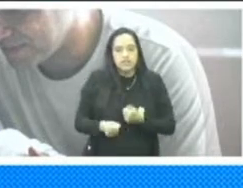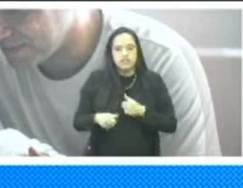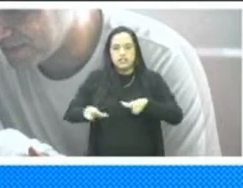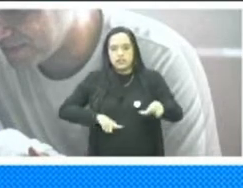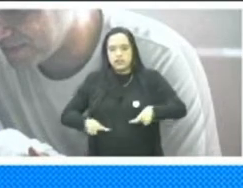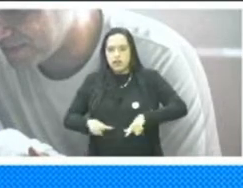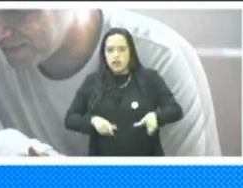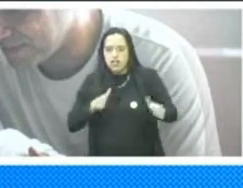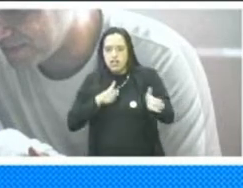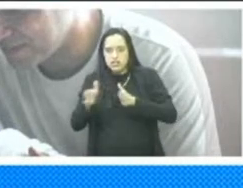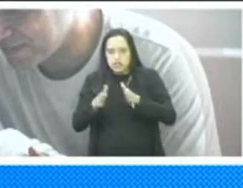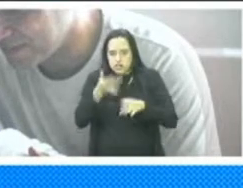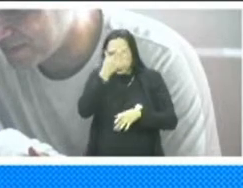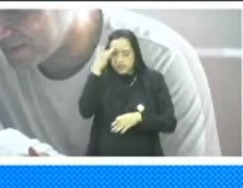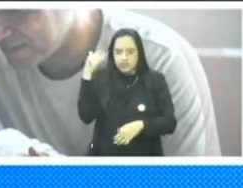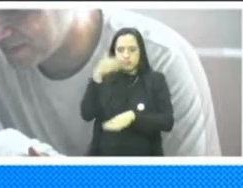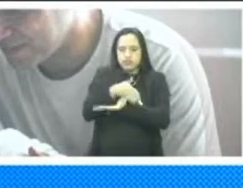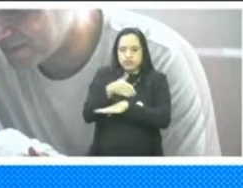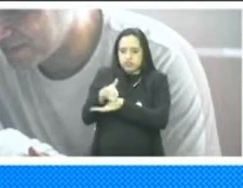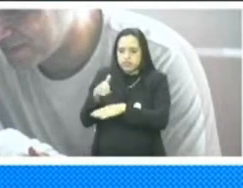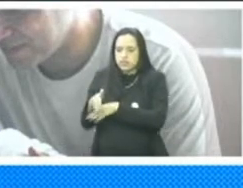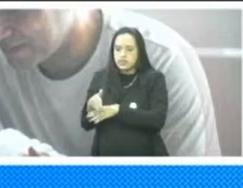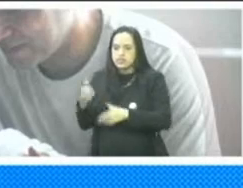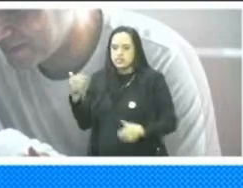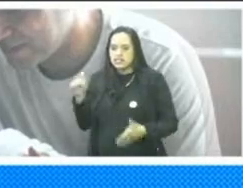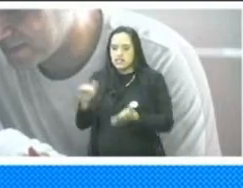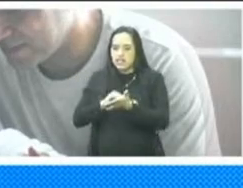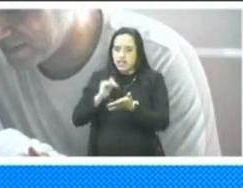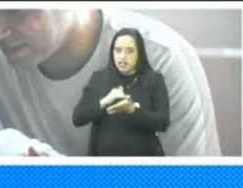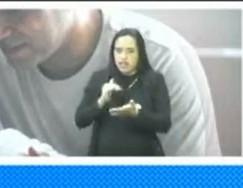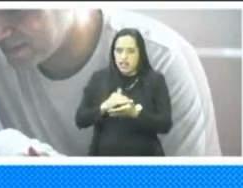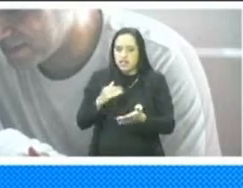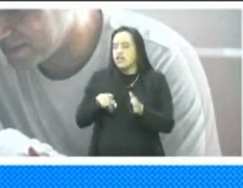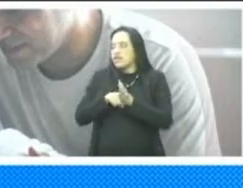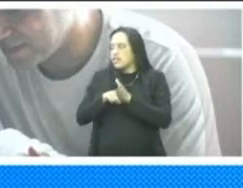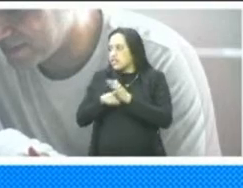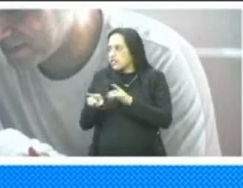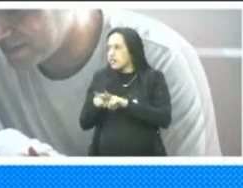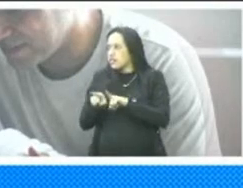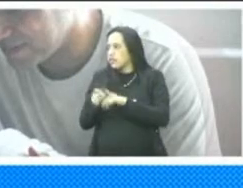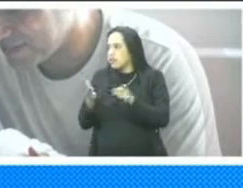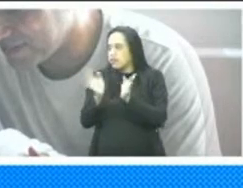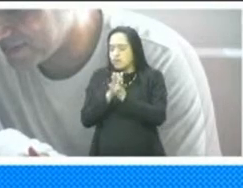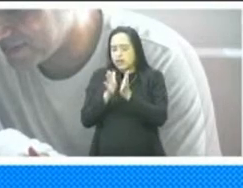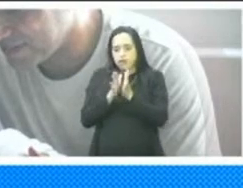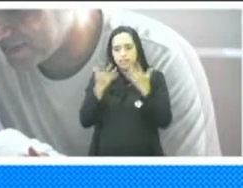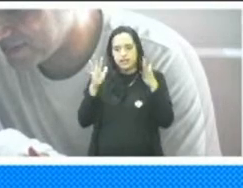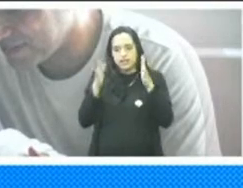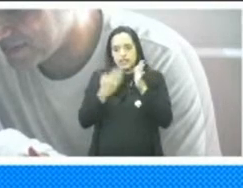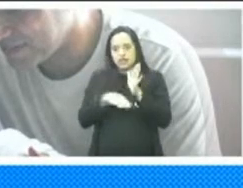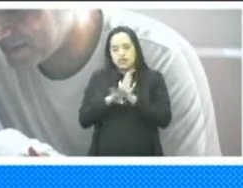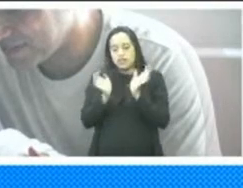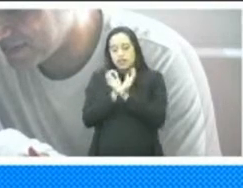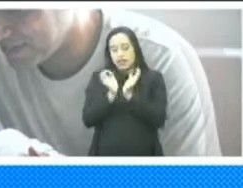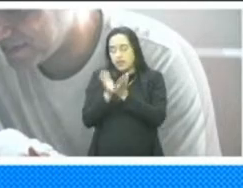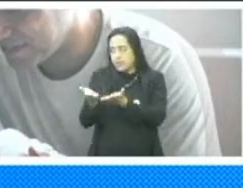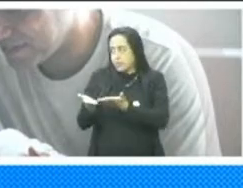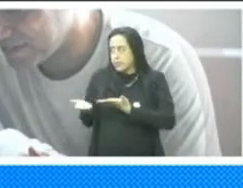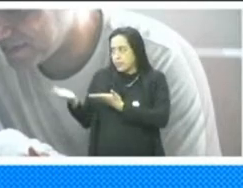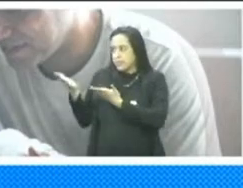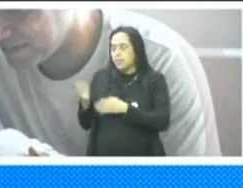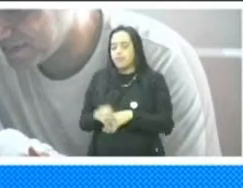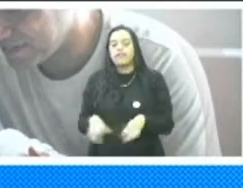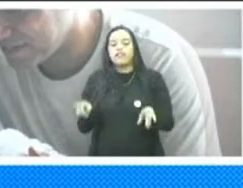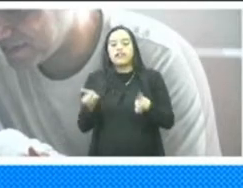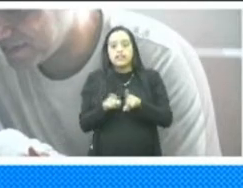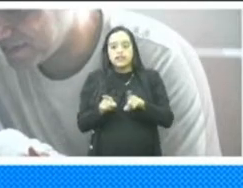com muitas assessoras, consultores, enfim. Então, parabenizar toda a equipe por isso.